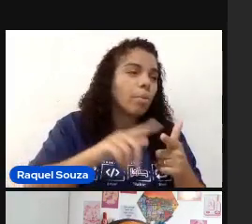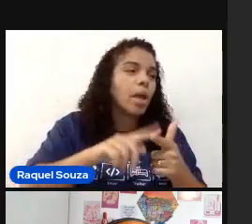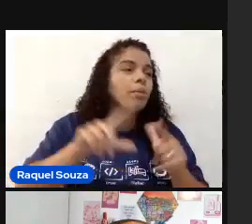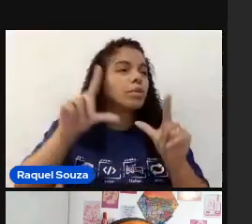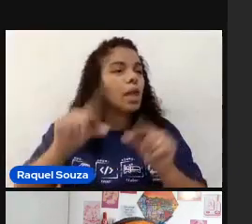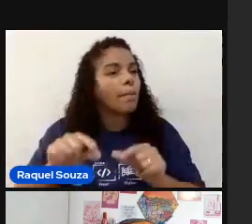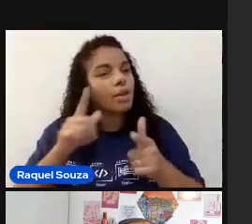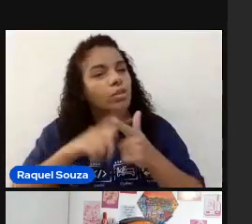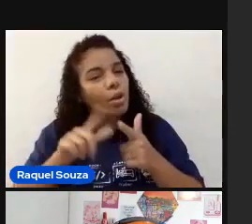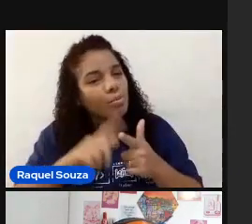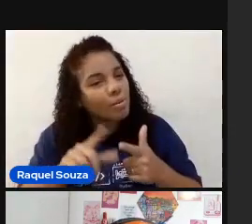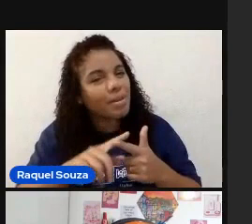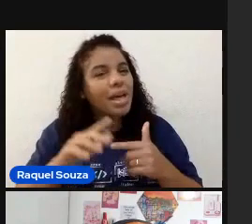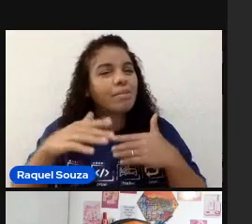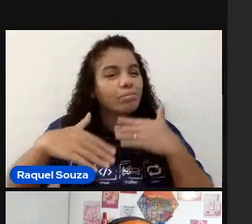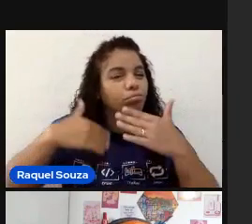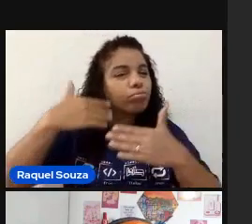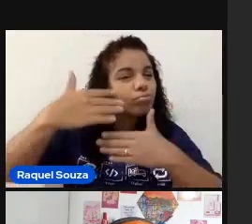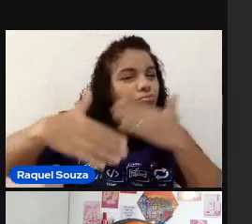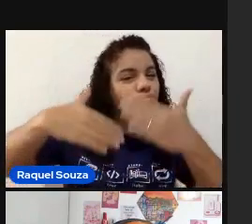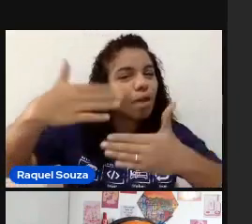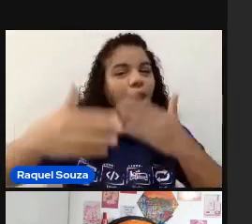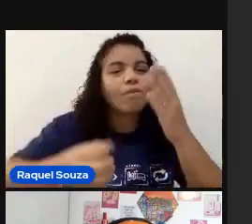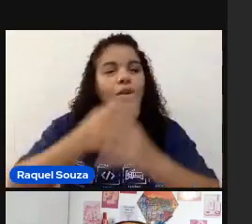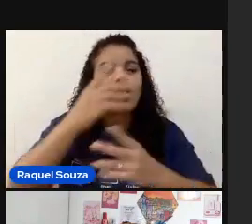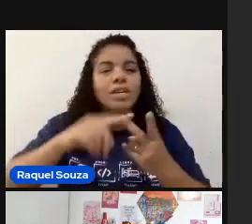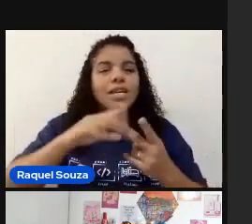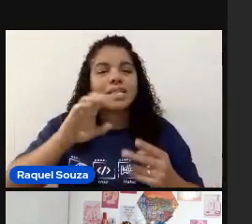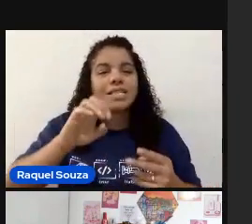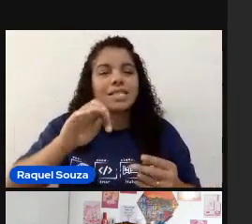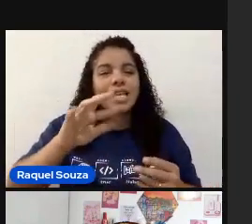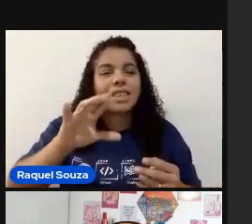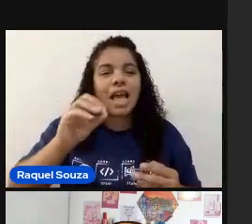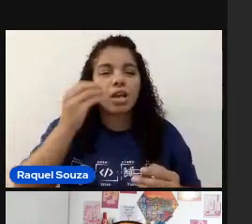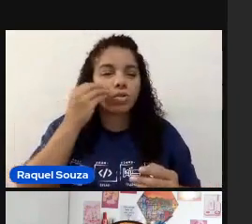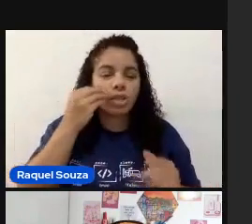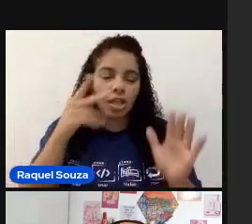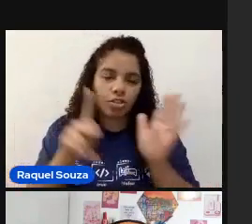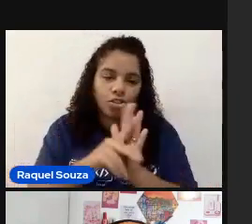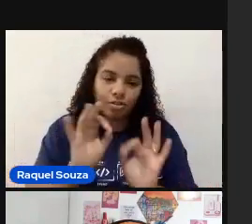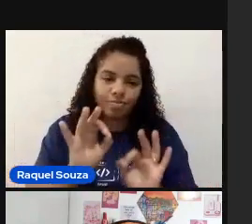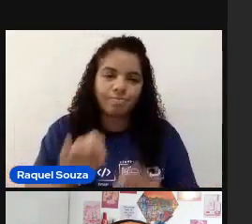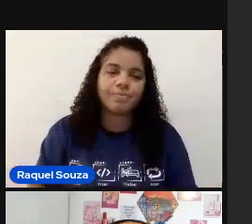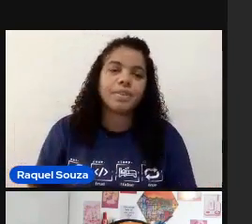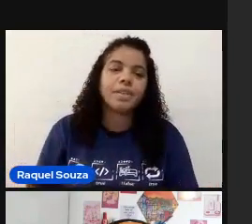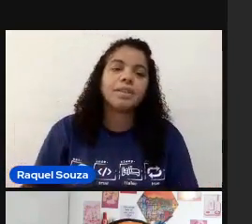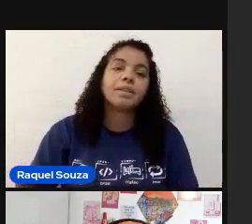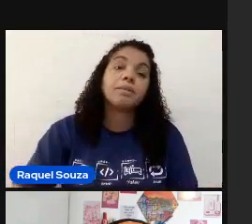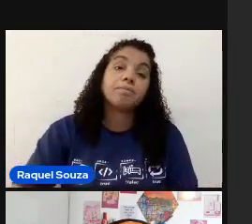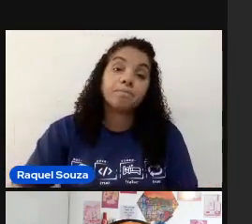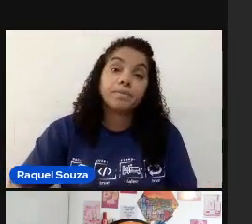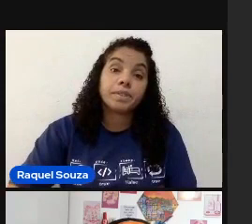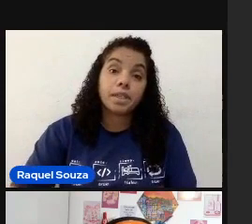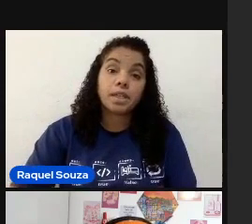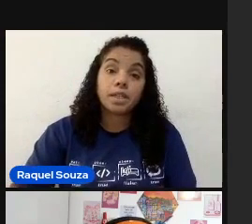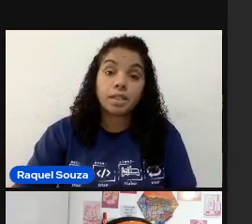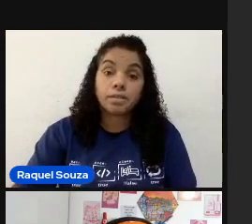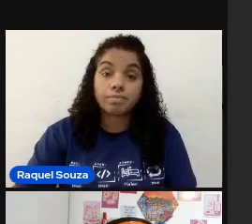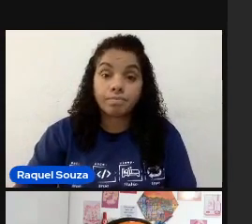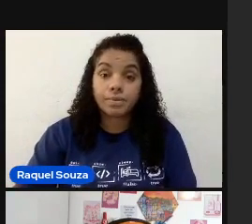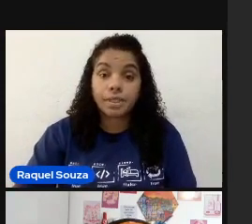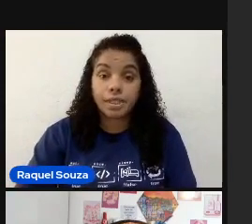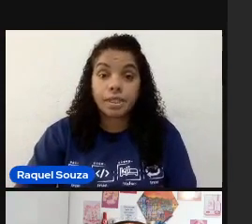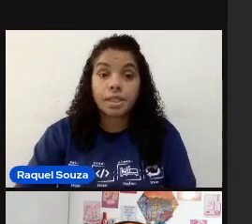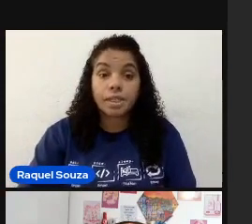problemático, e a partir daí eu vou criando os meus cenários de testes. Na parte de se fazer ali